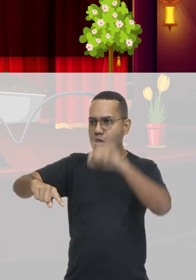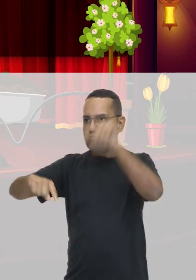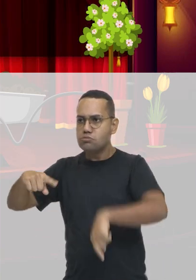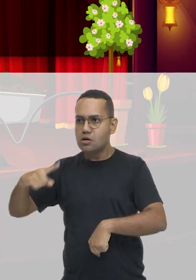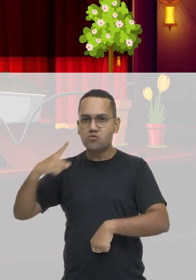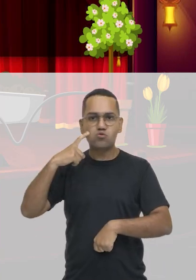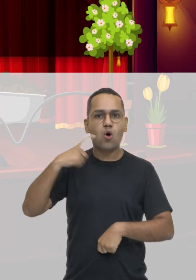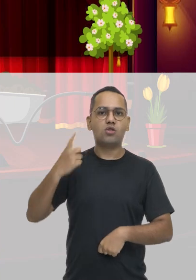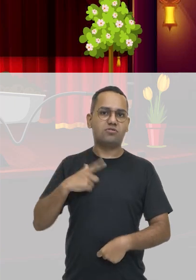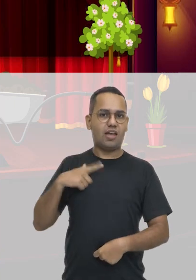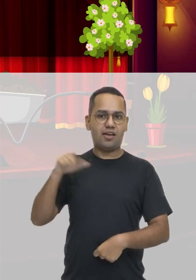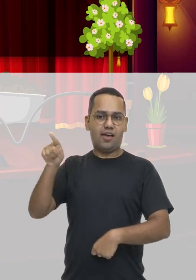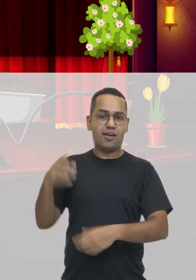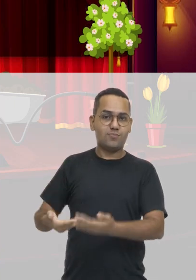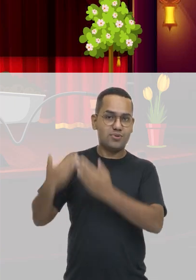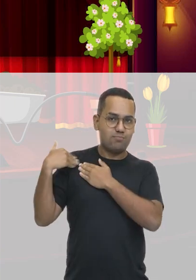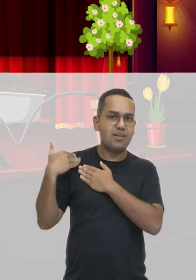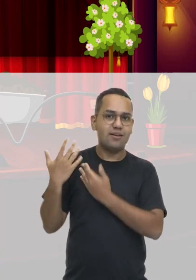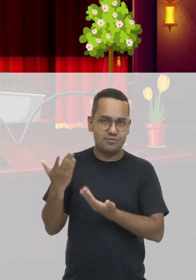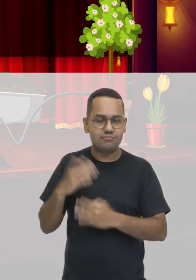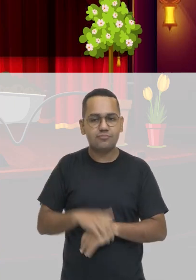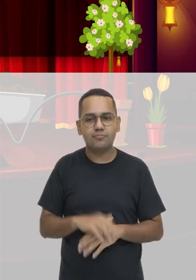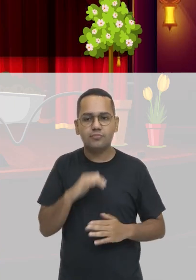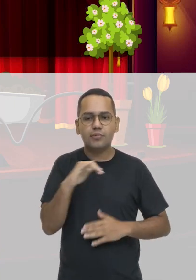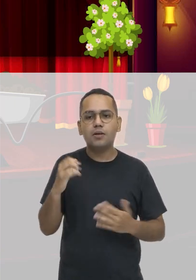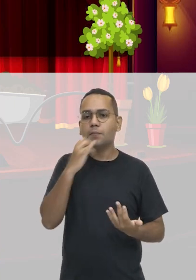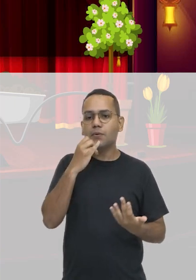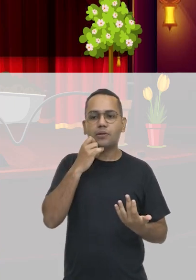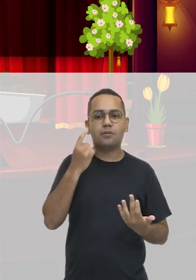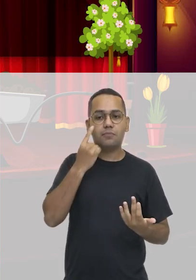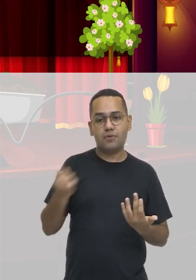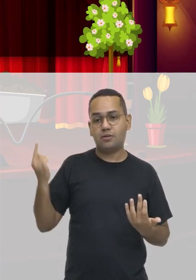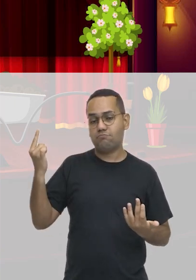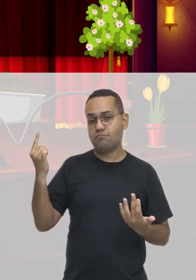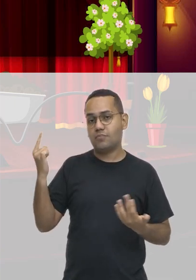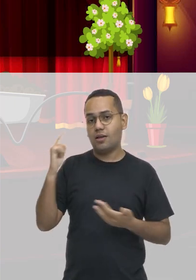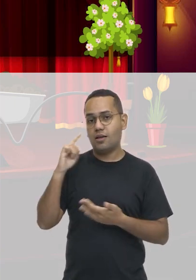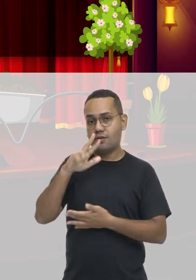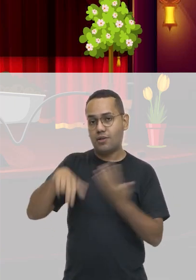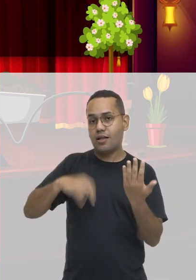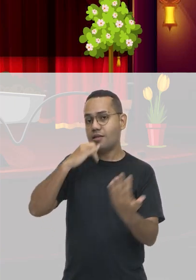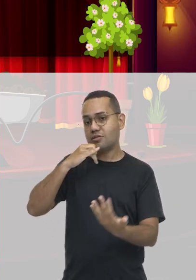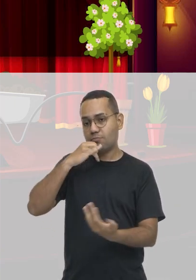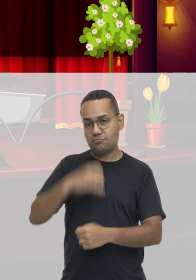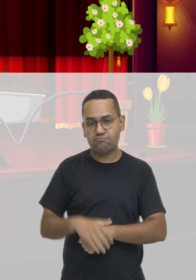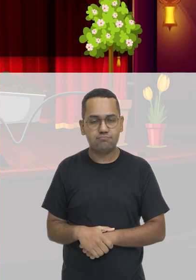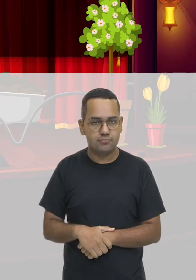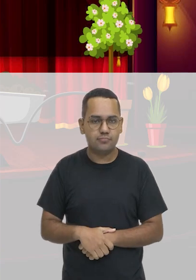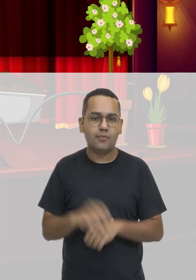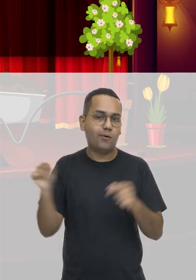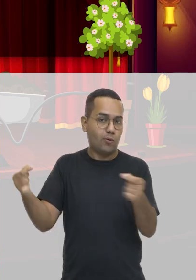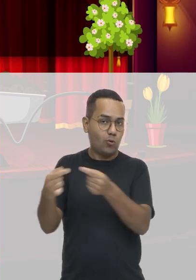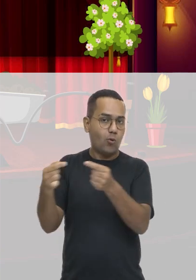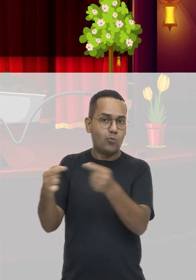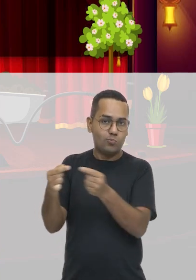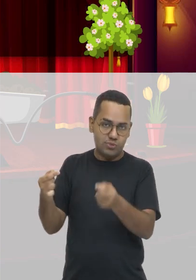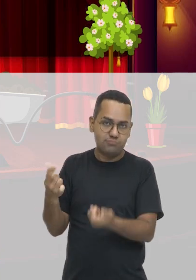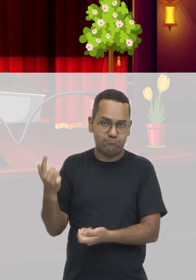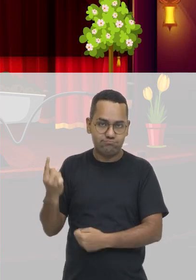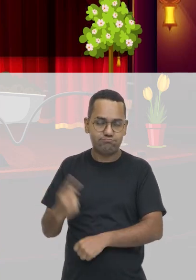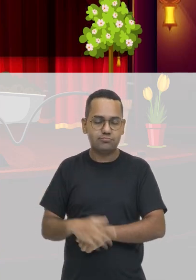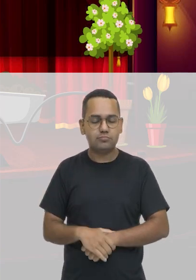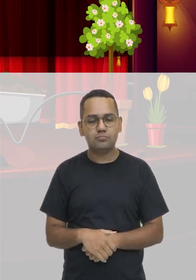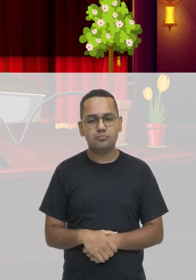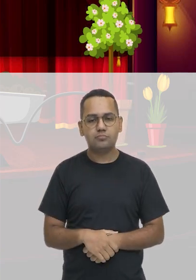Então, barulho de chuva, passos de um personagem, música ao fundo, então tudo isso faz parte da